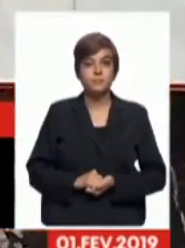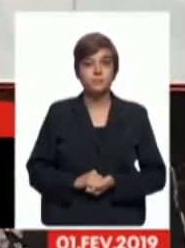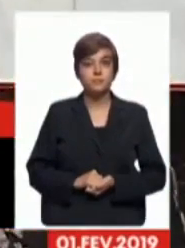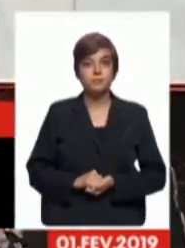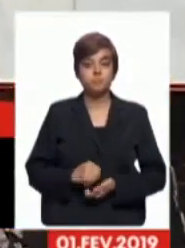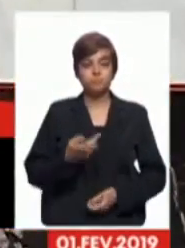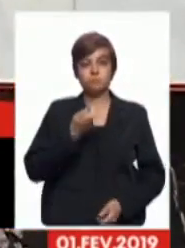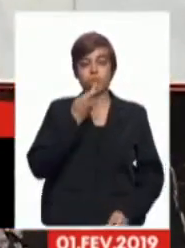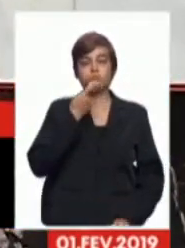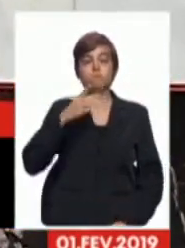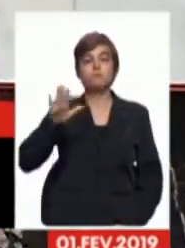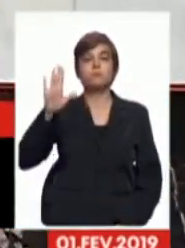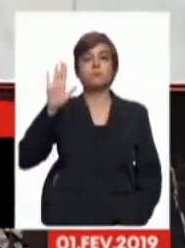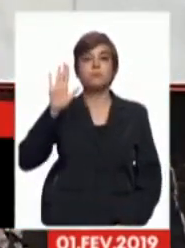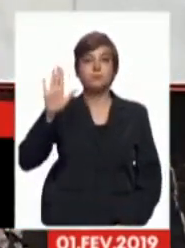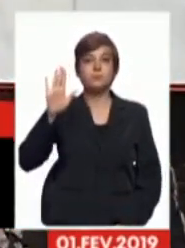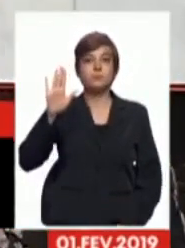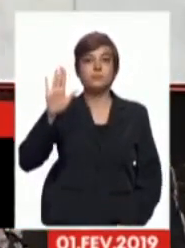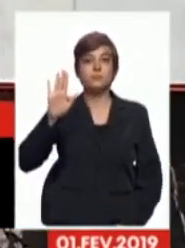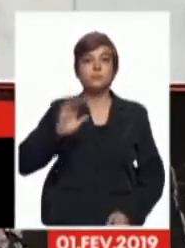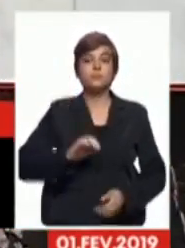Assim o prometo.